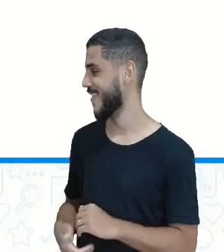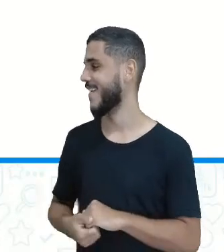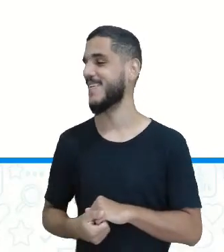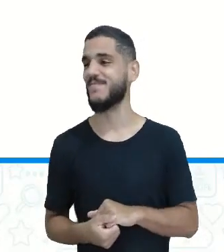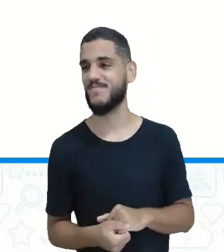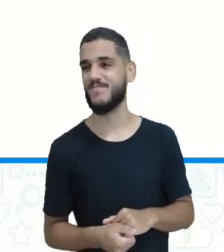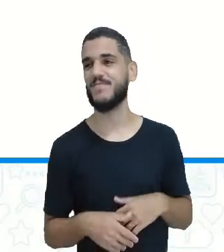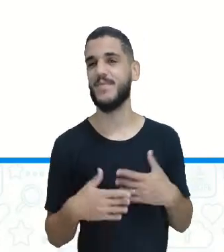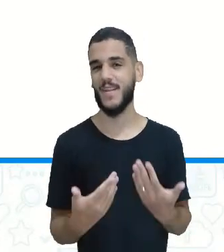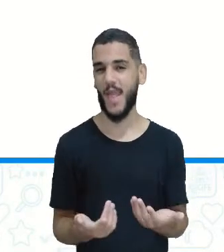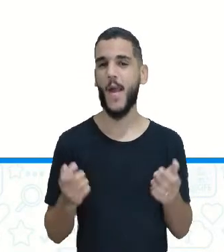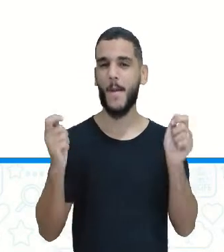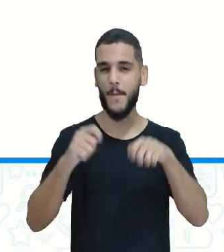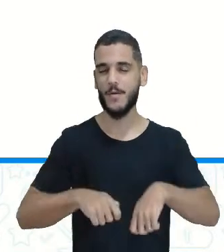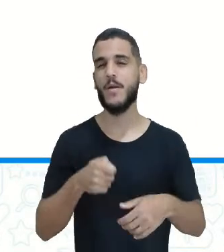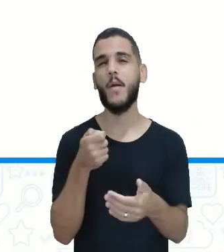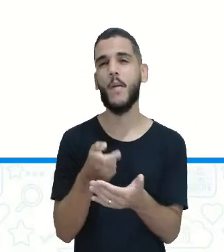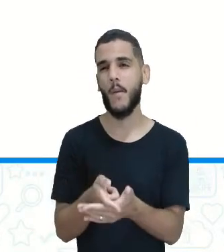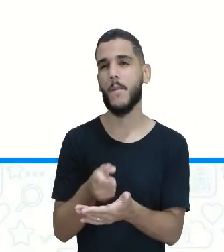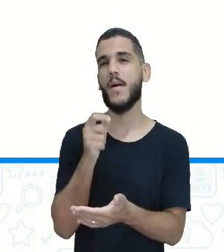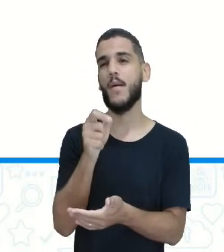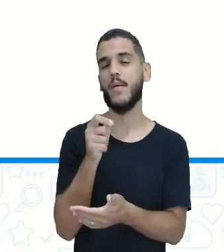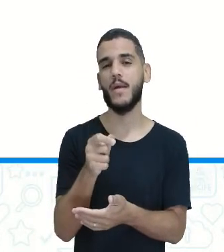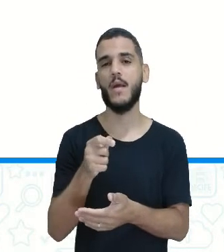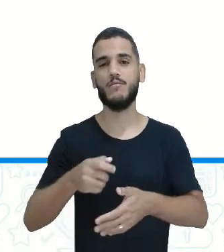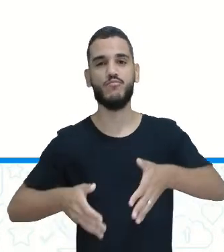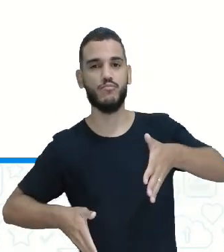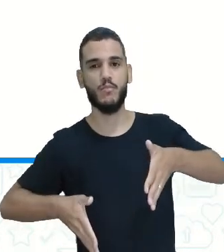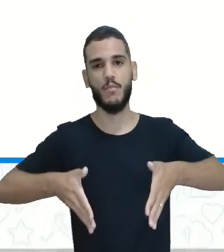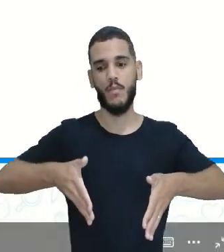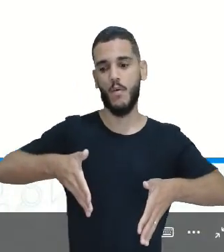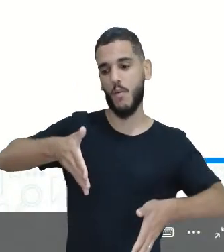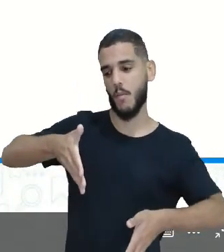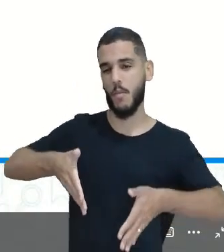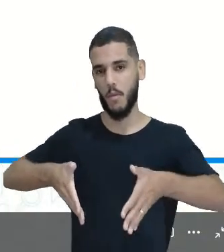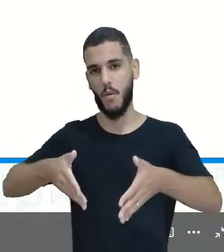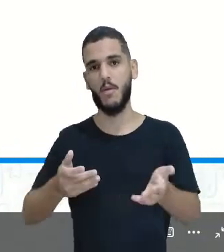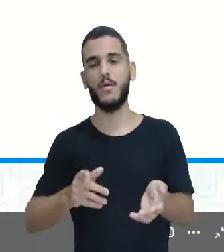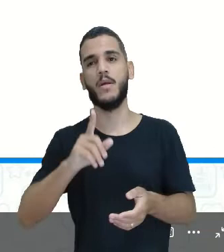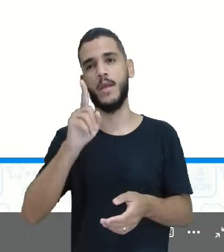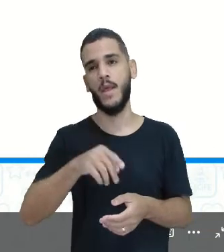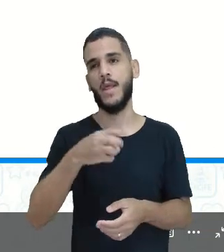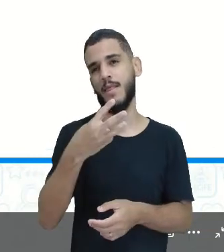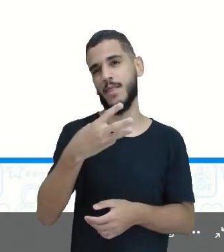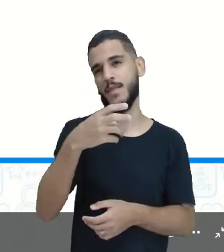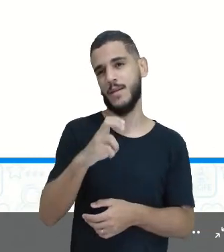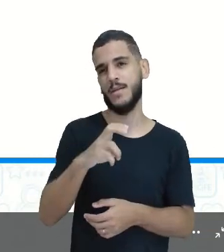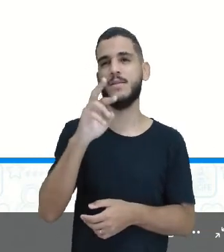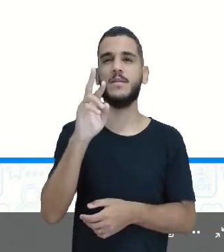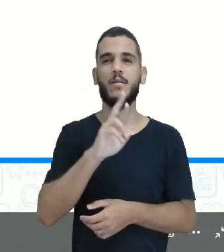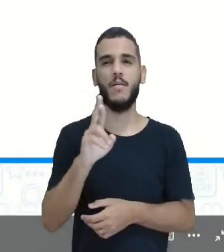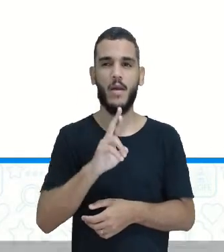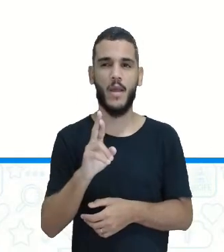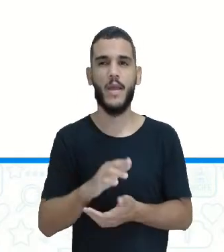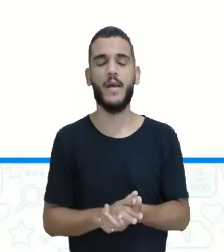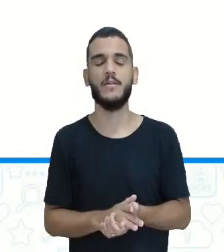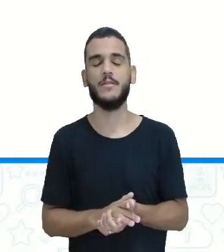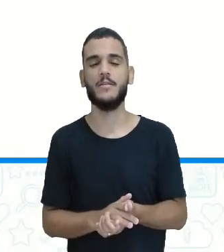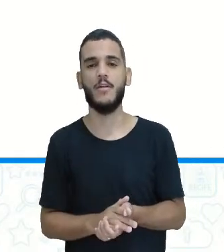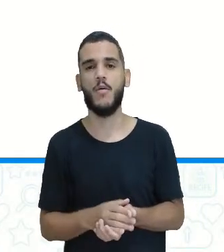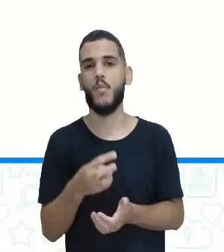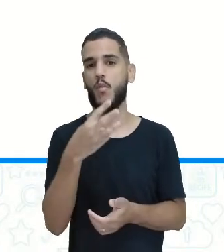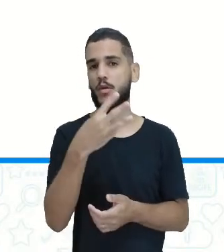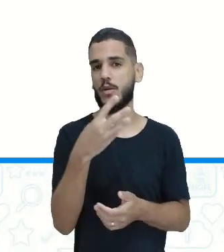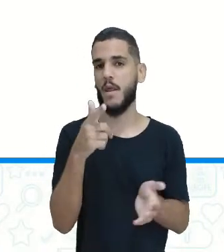É possível comprar um robô que custa R$ 35 com essas 3 cédulas que estão